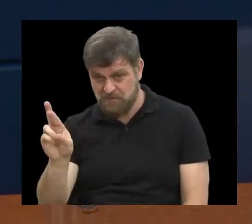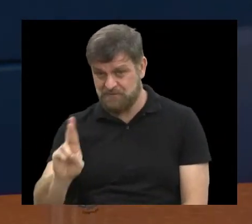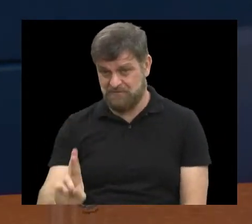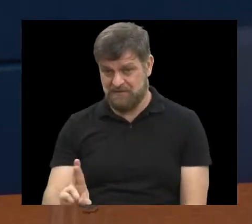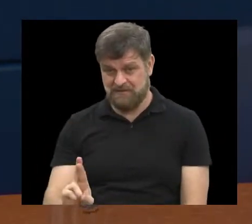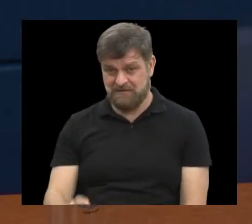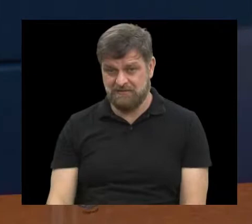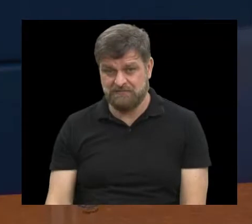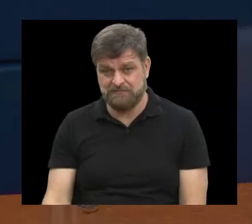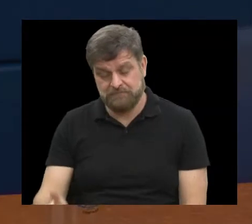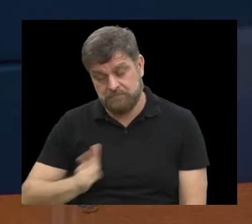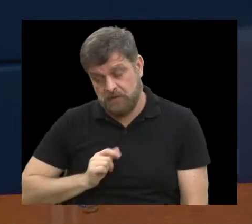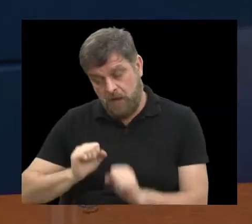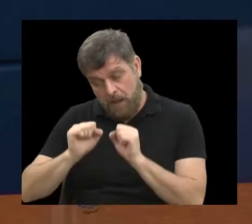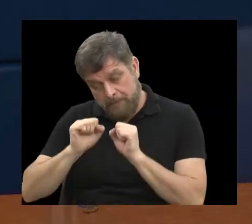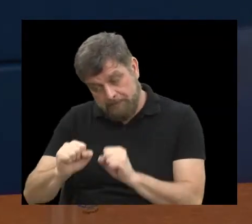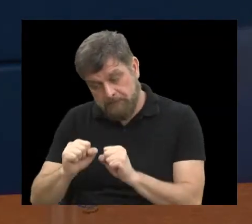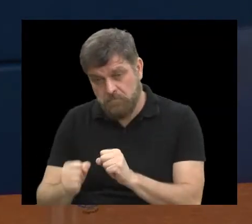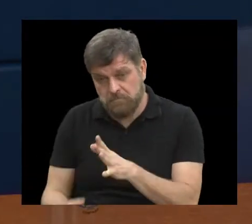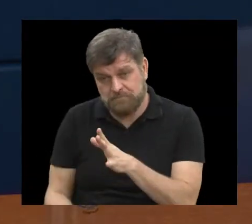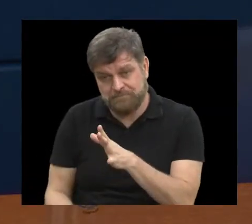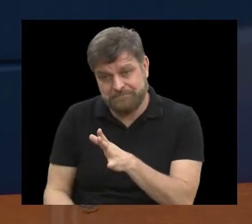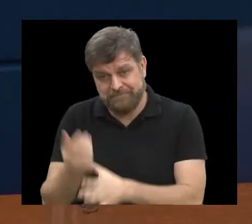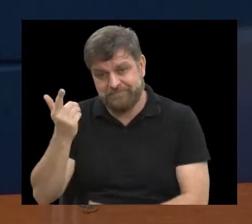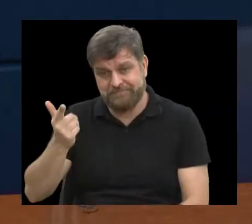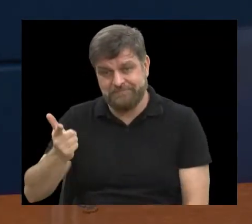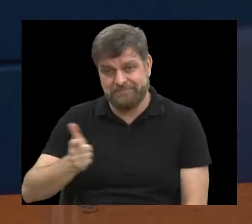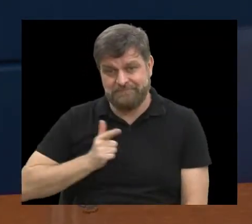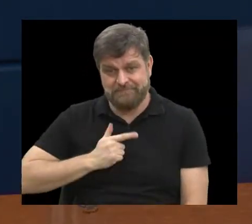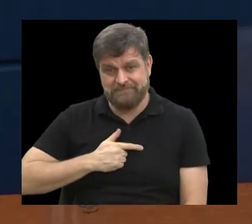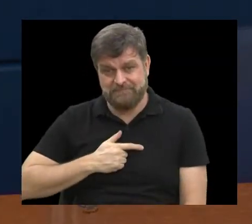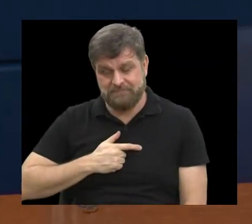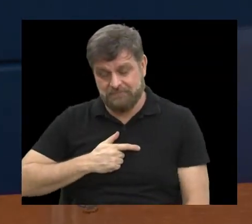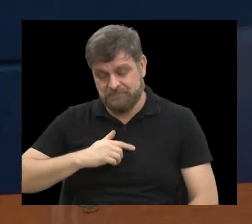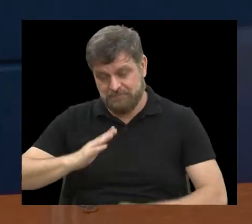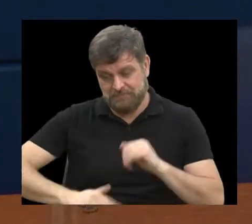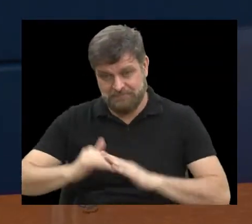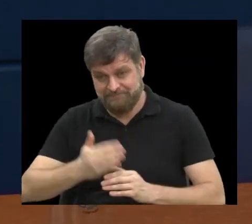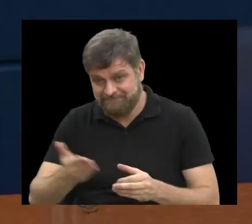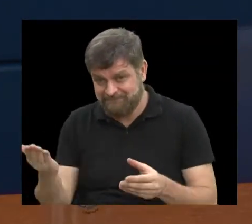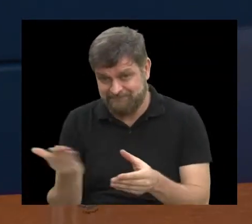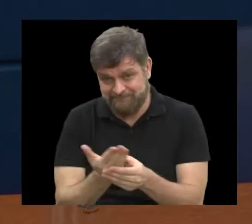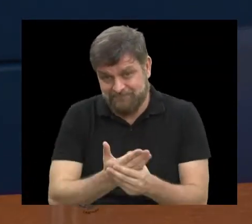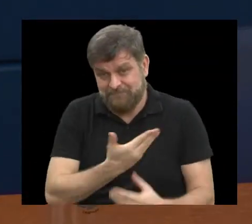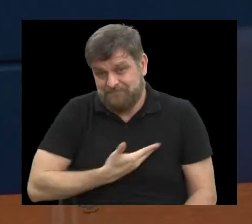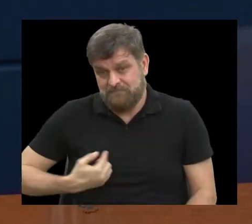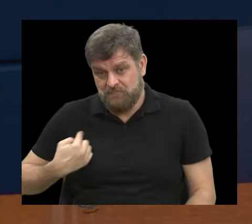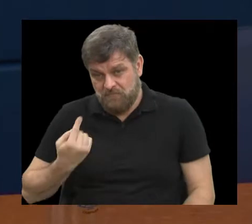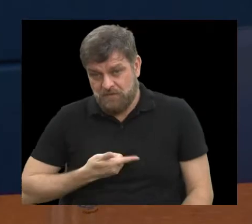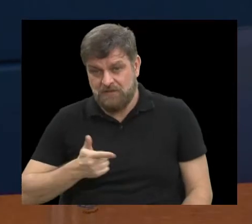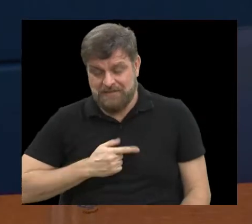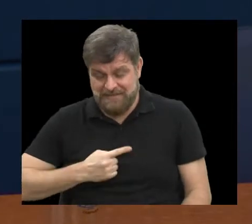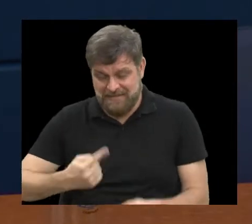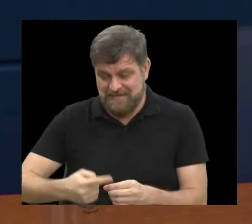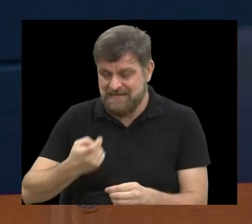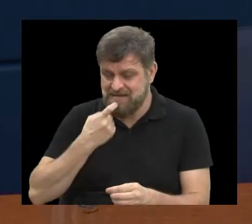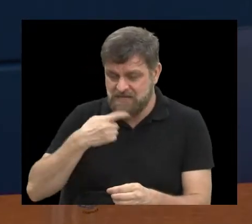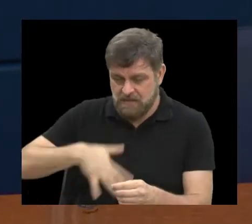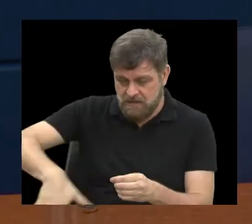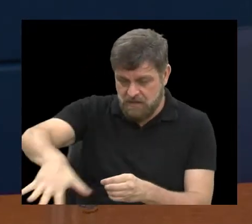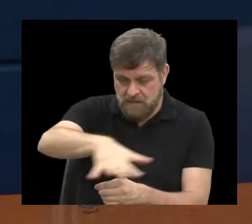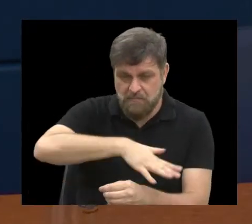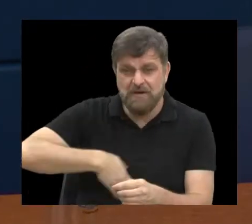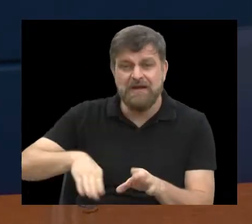com essas possibilidades dentro das ações civis públicas que a gente tem. Tem uma em Campinas